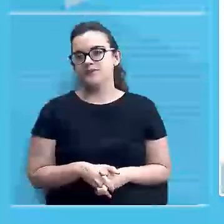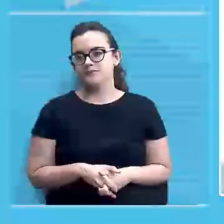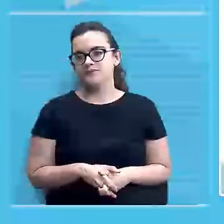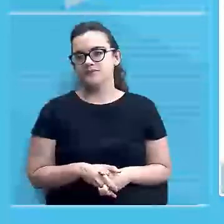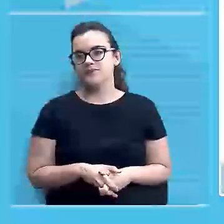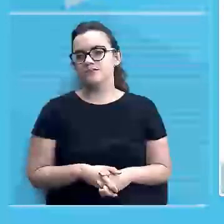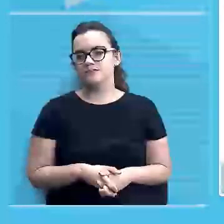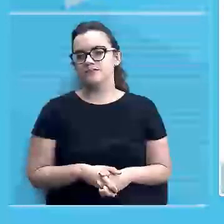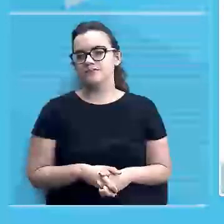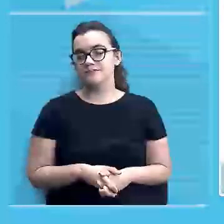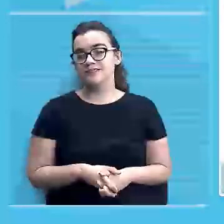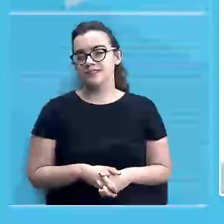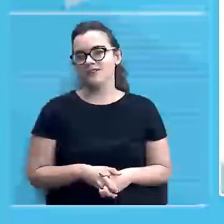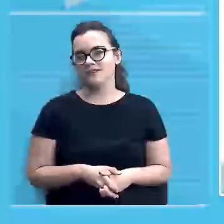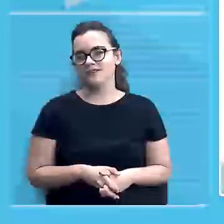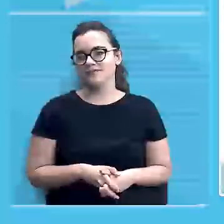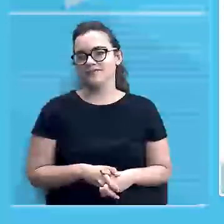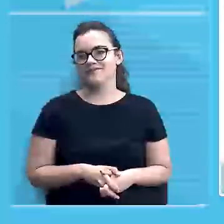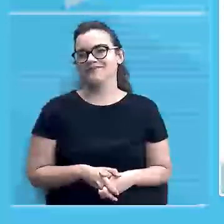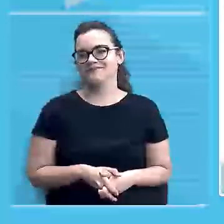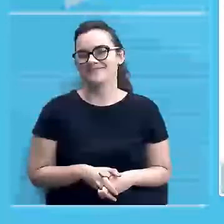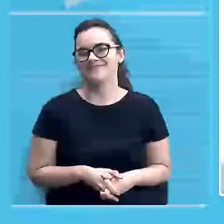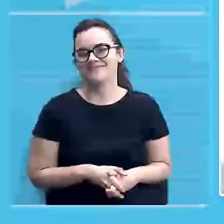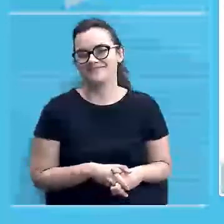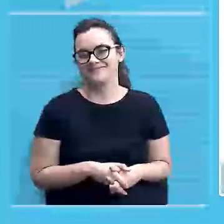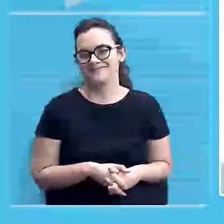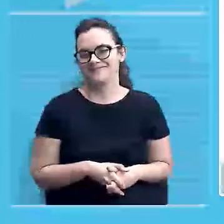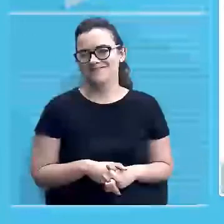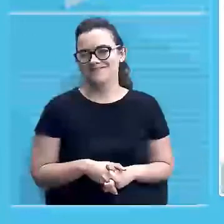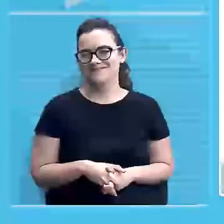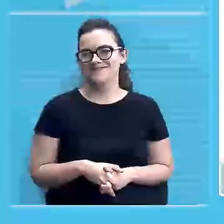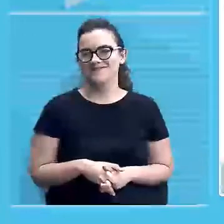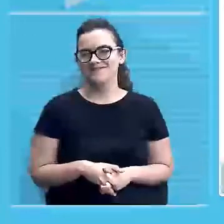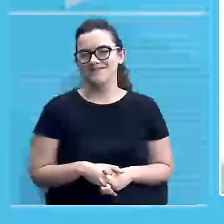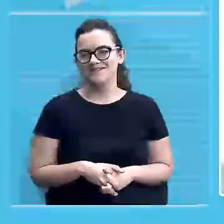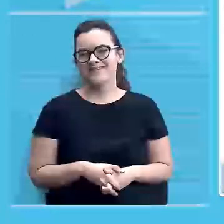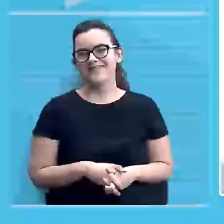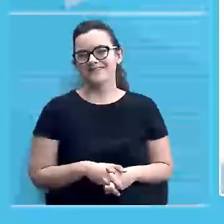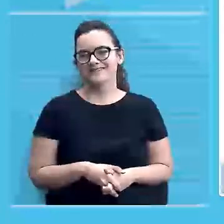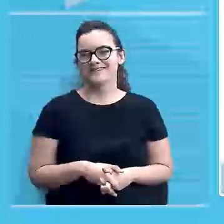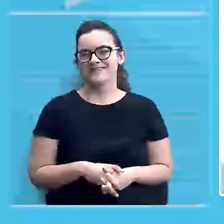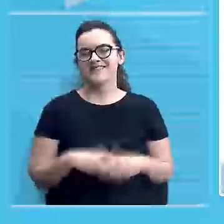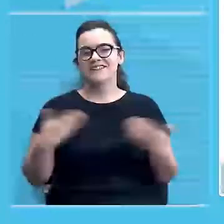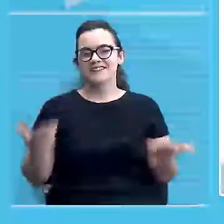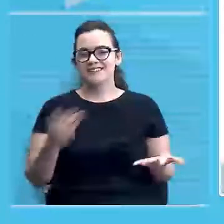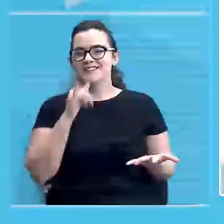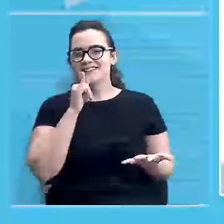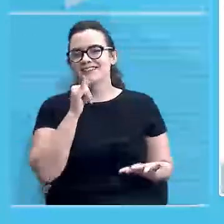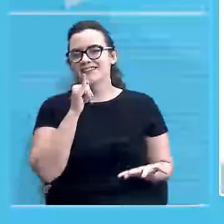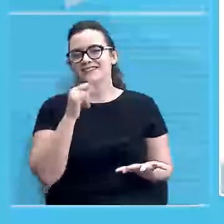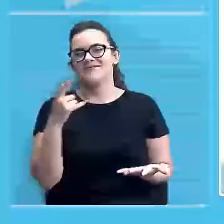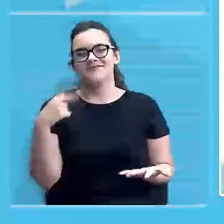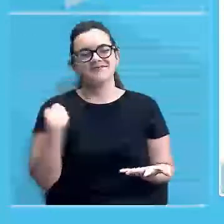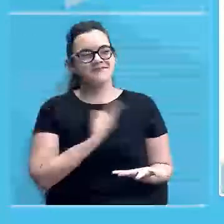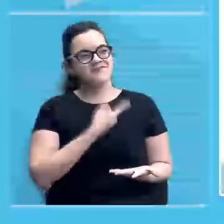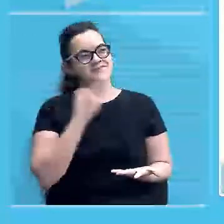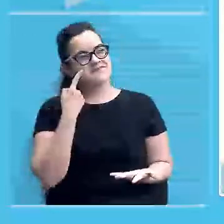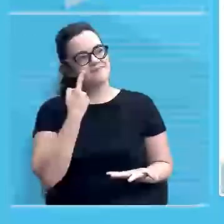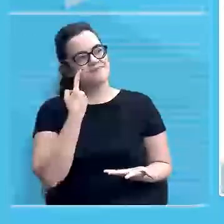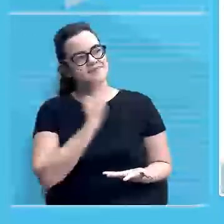Vamos lá, jovens. Estamos de volta, né? Meus queridos, vamos agora